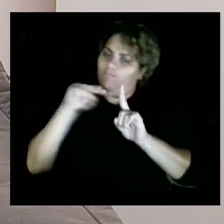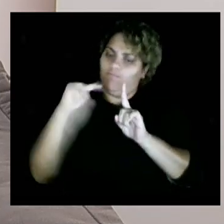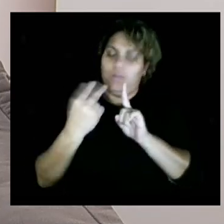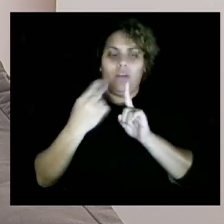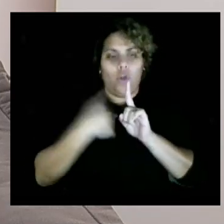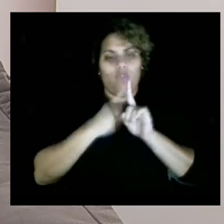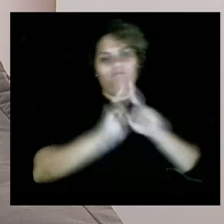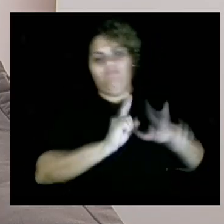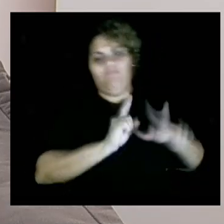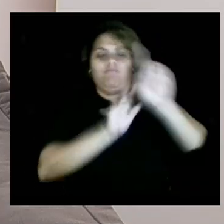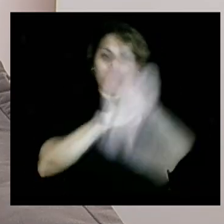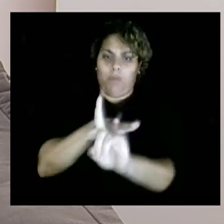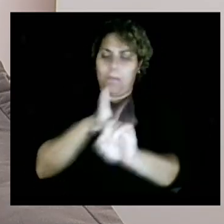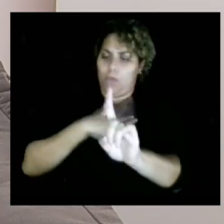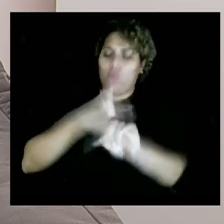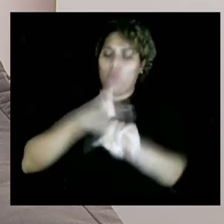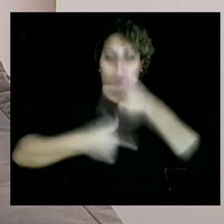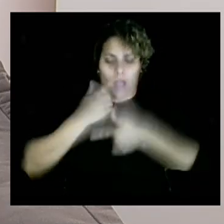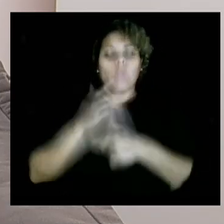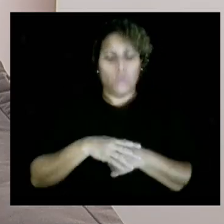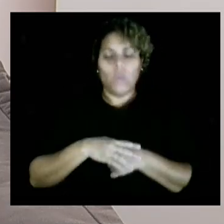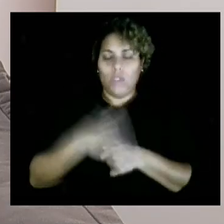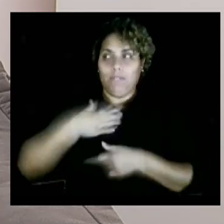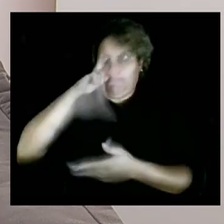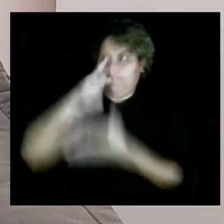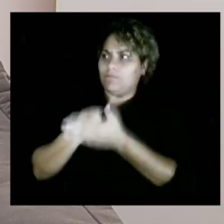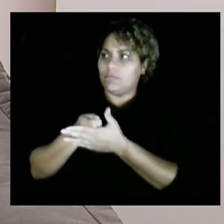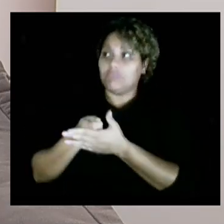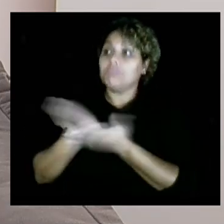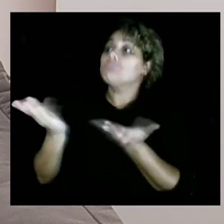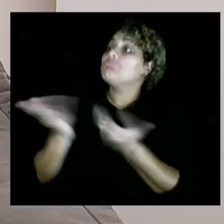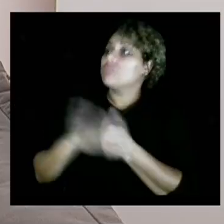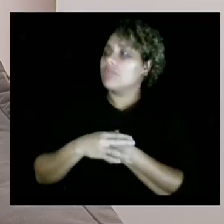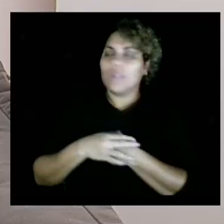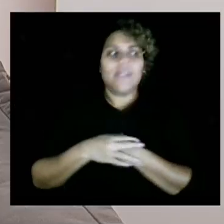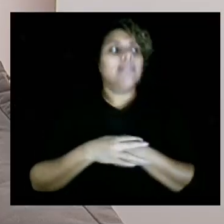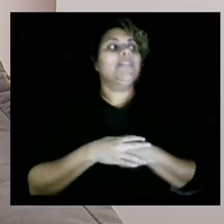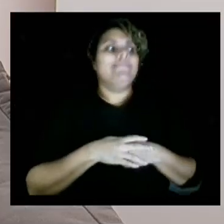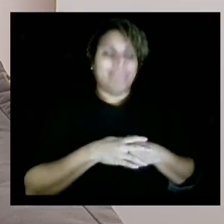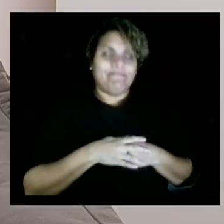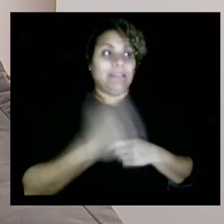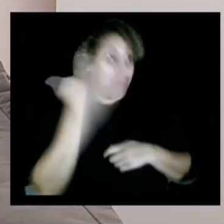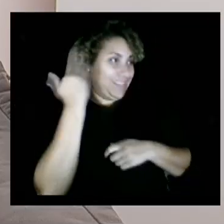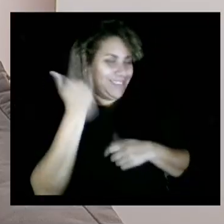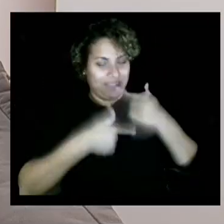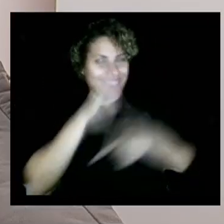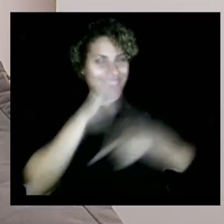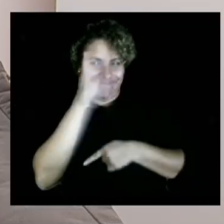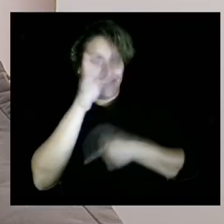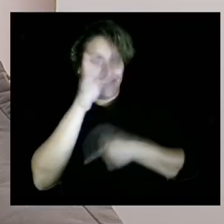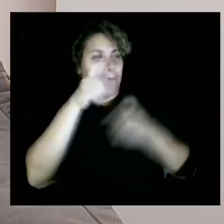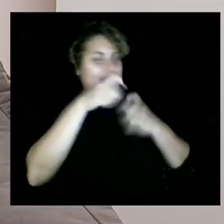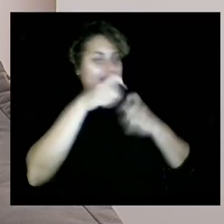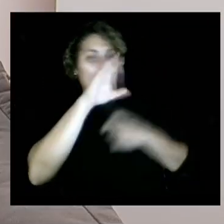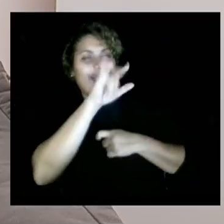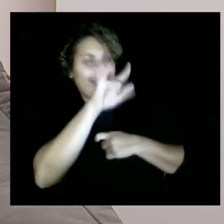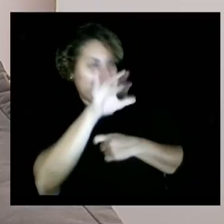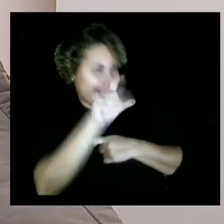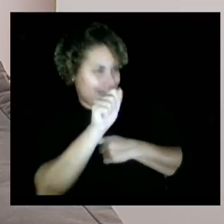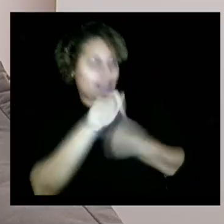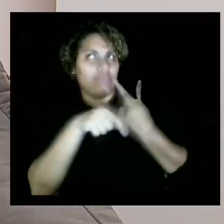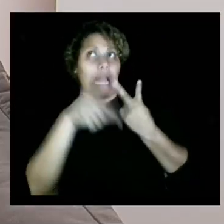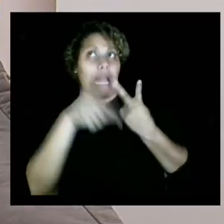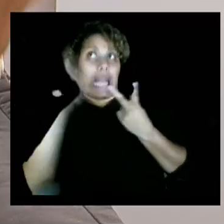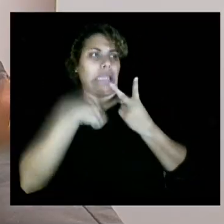do momento, que nem eu falei, eu trabalhei muito em spa e muito em clínica. E todos esses lugares têm protocolos. Então, eu tenho